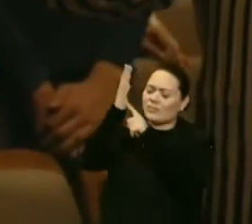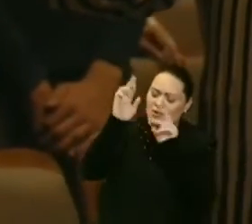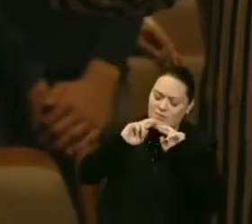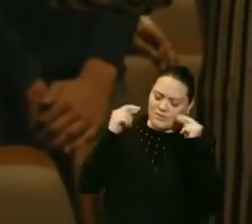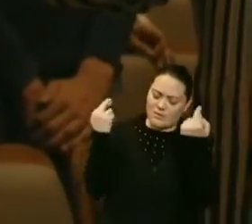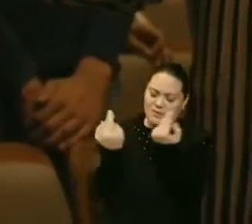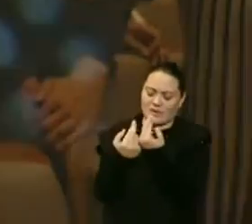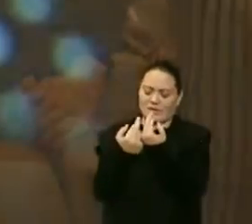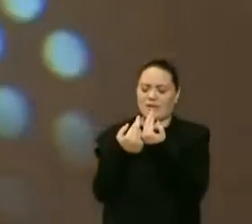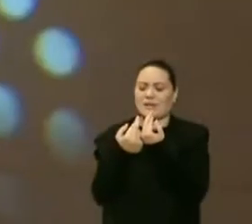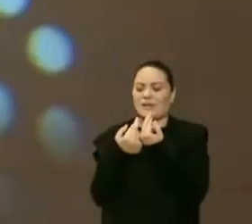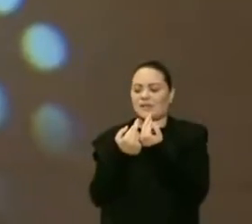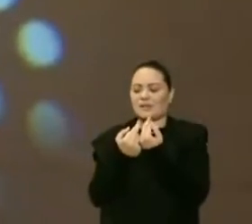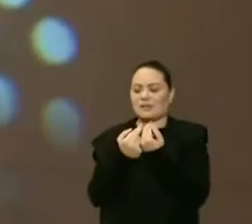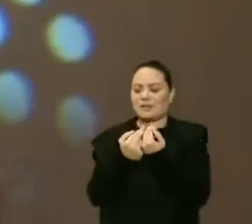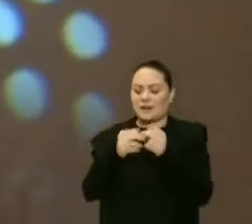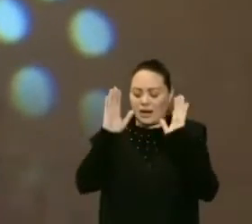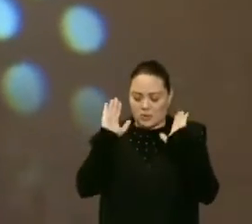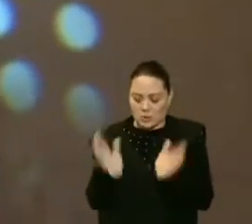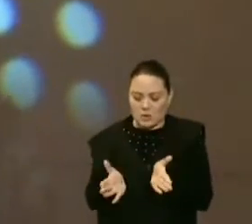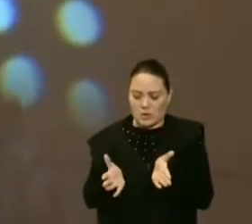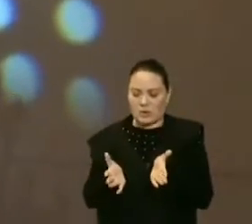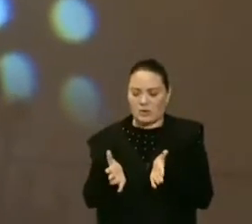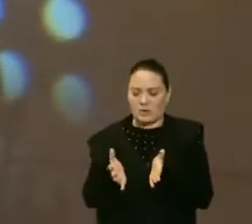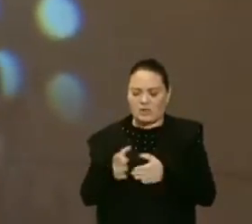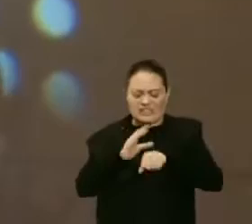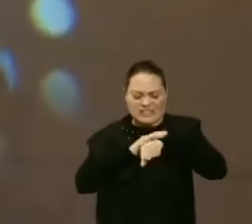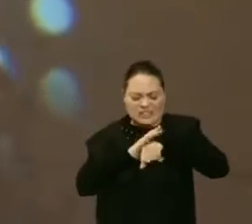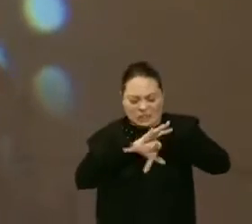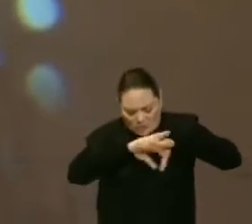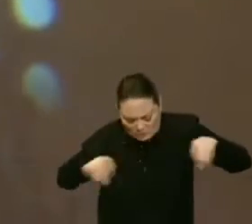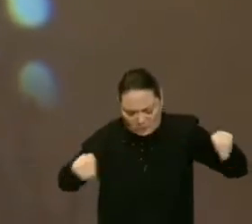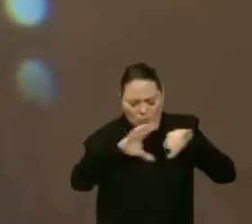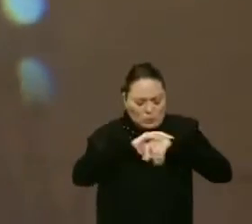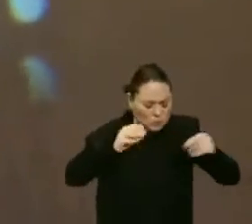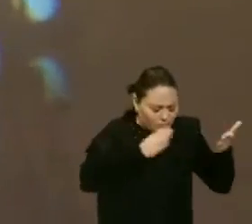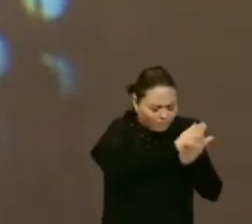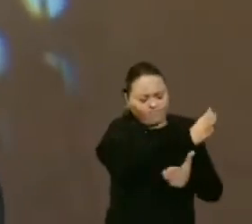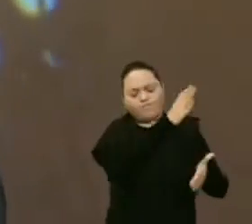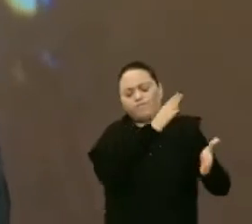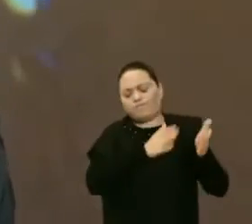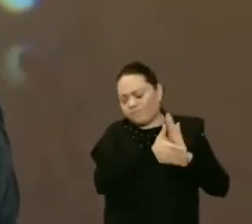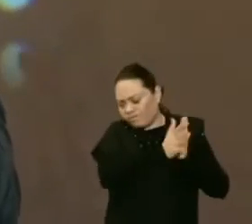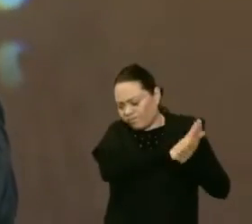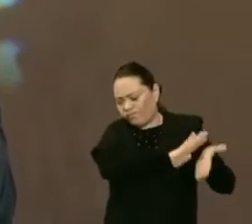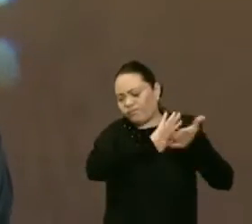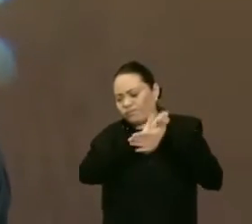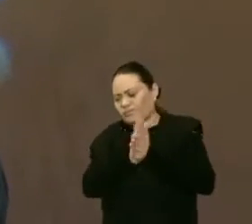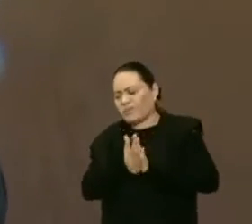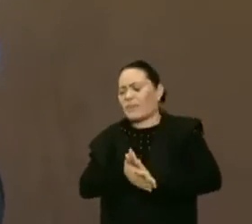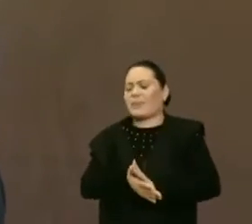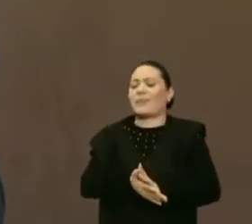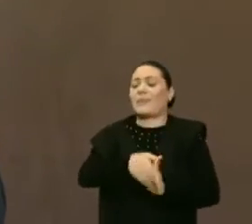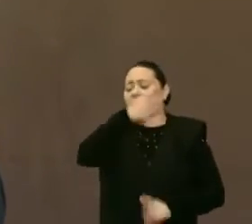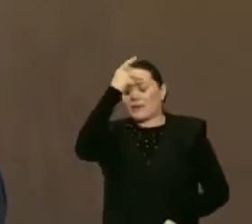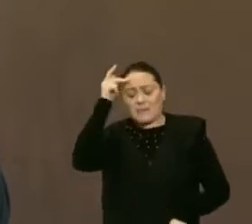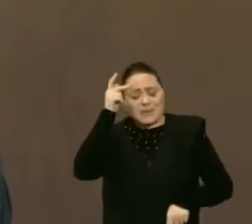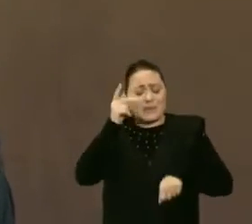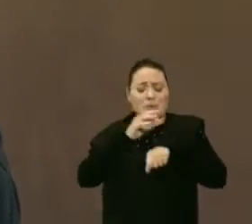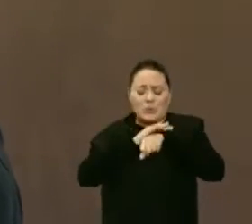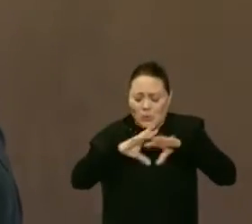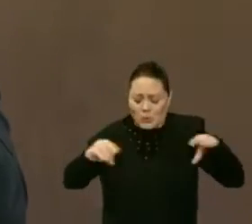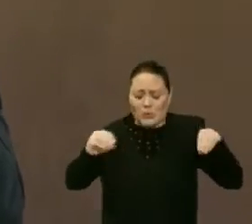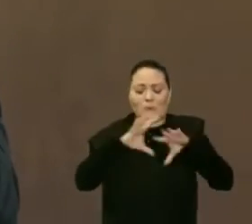teu reino. Agora, que doenças saiam em retirada, que pessoas sejam curadas